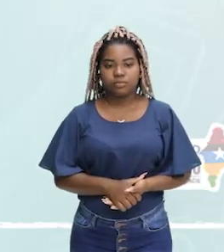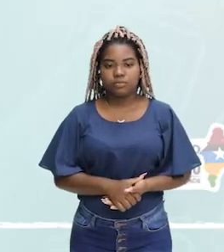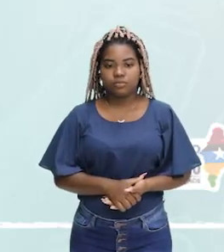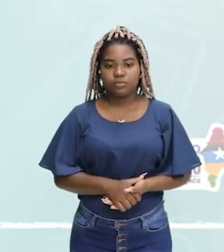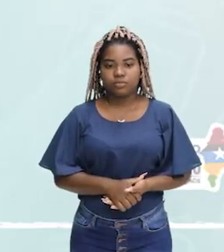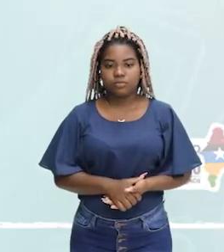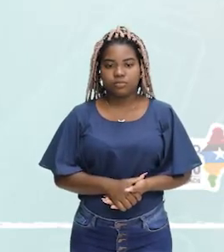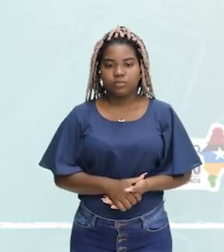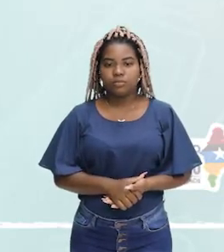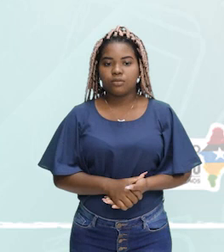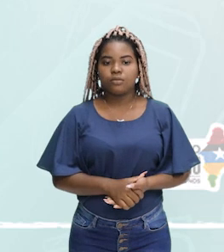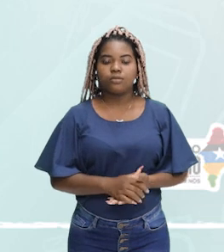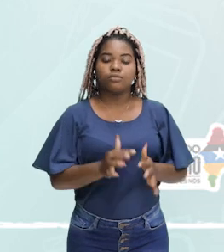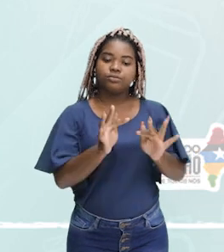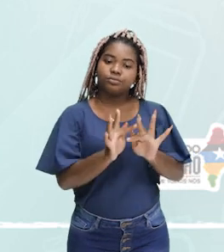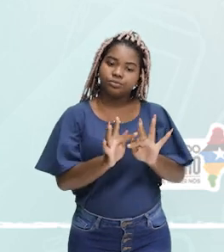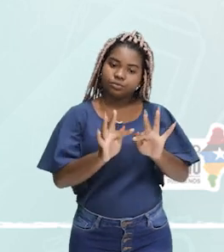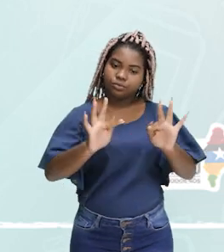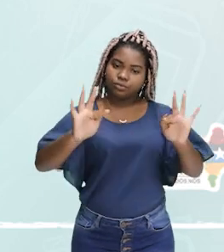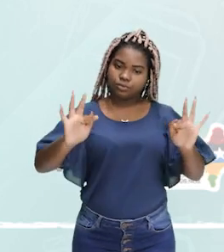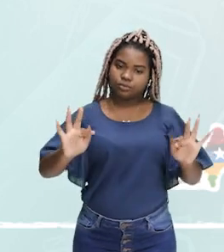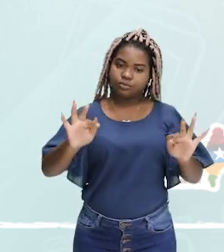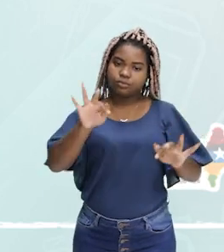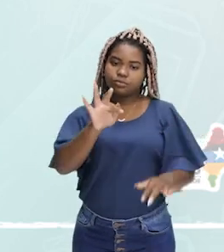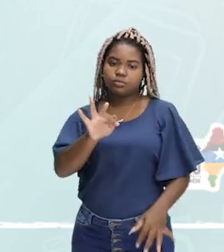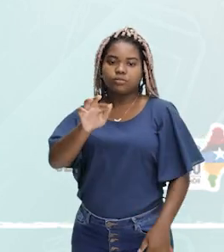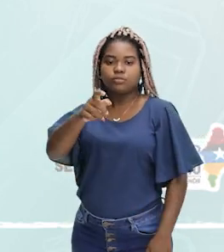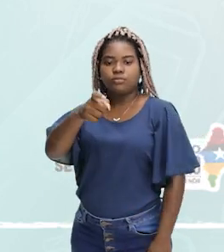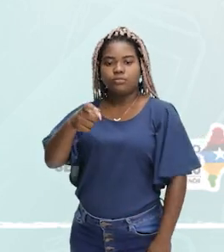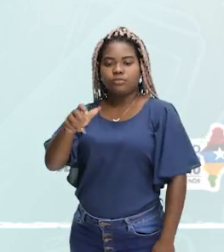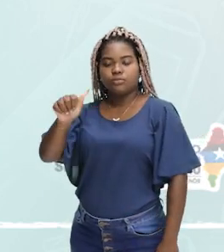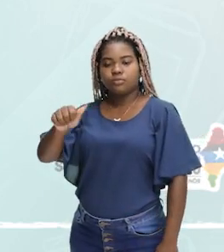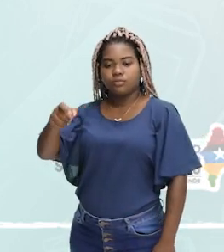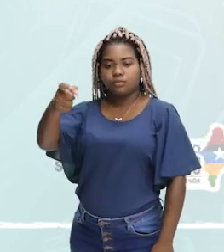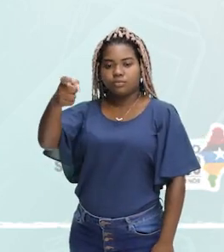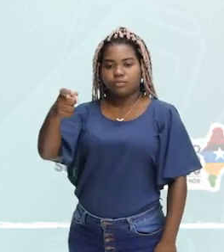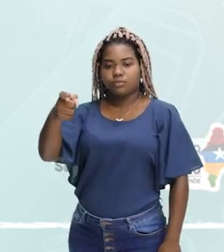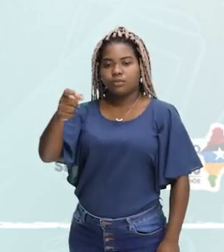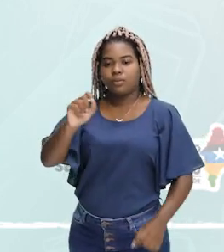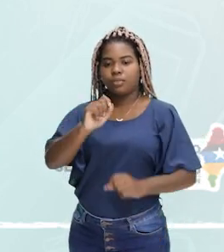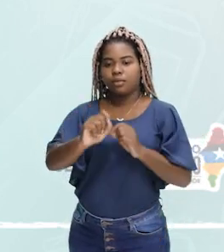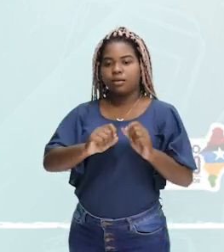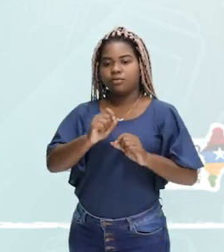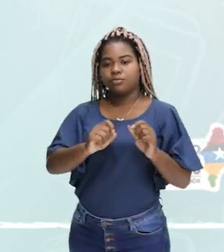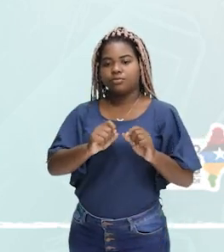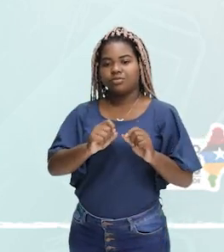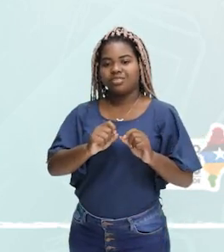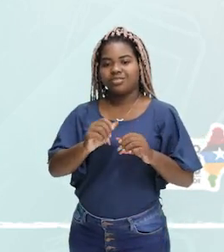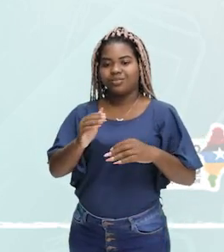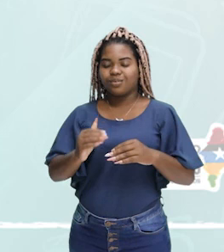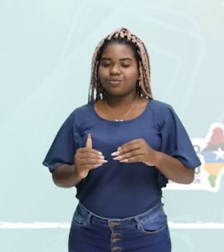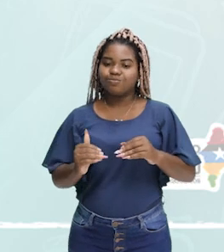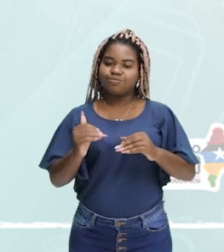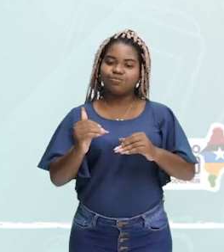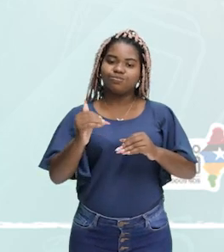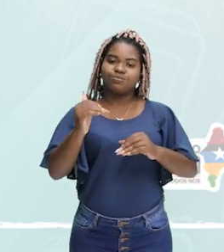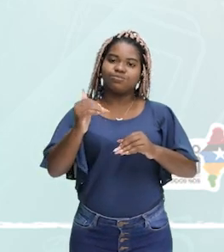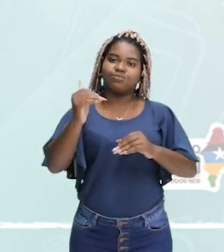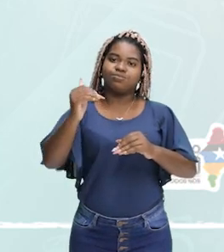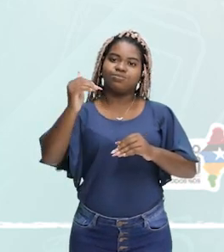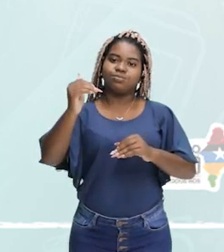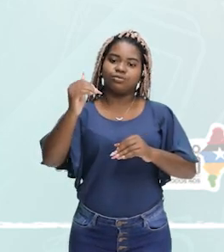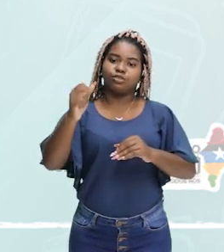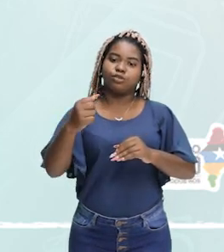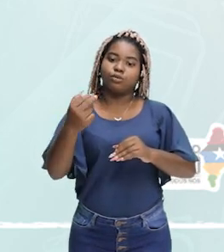seguinte: a função exponencial f de x igual a a elevado a x, ela vai ser crescente, ou por consequência